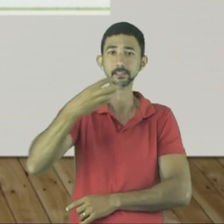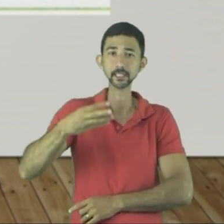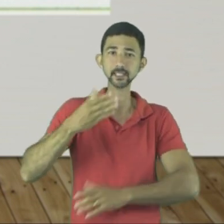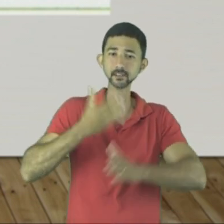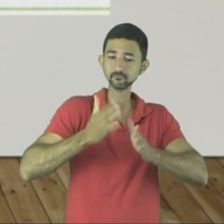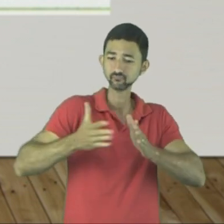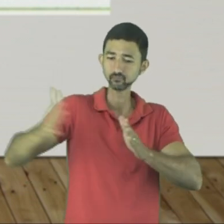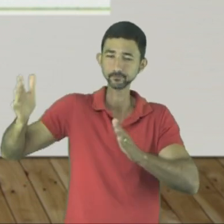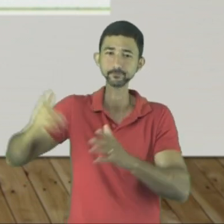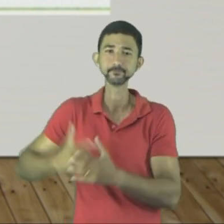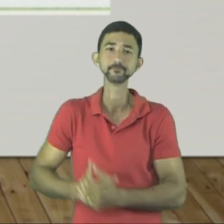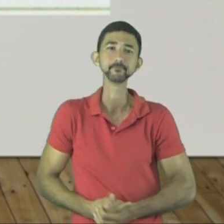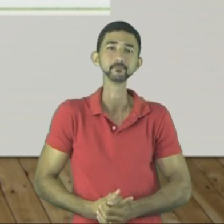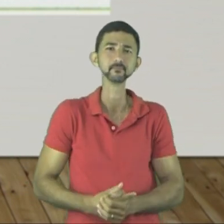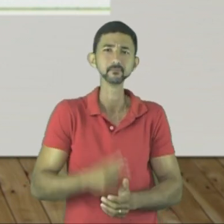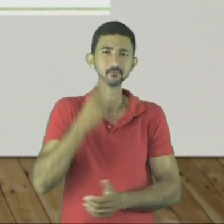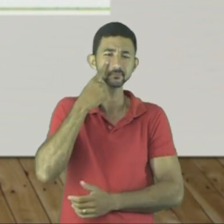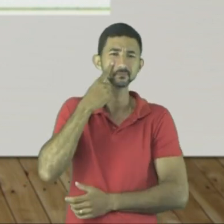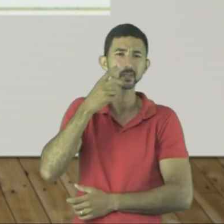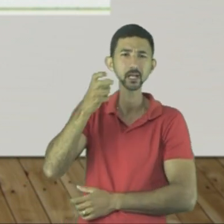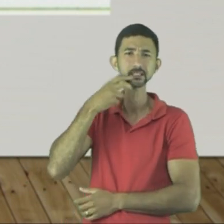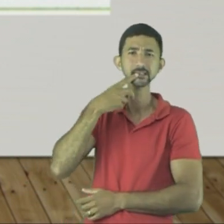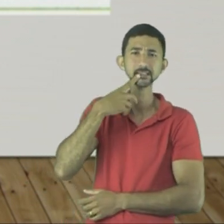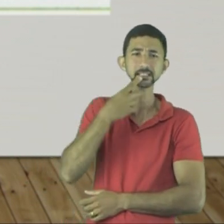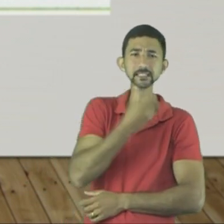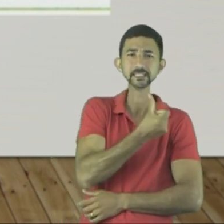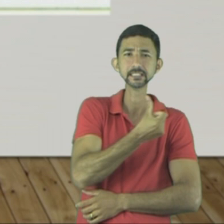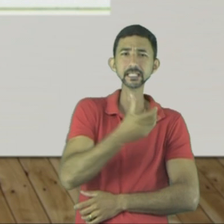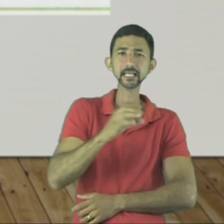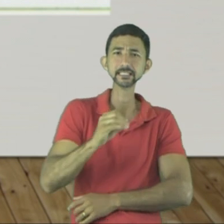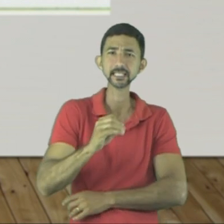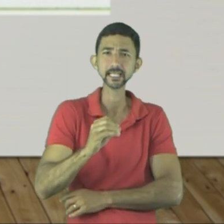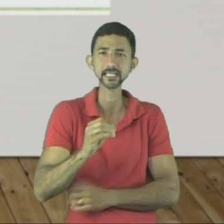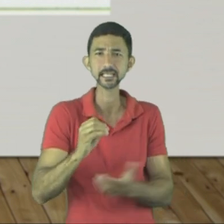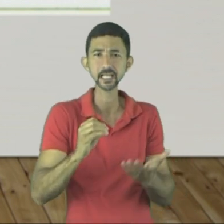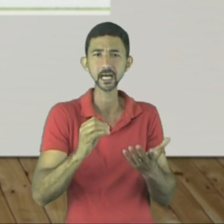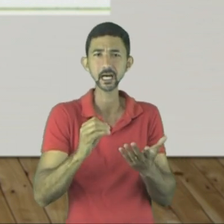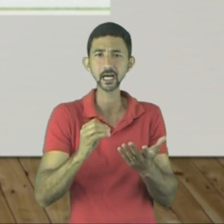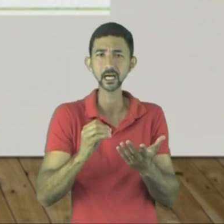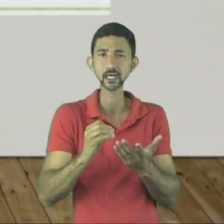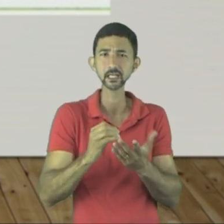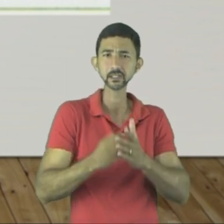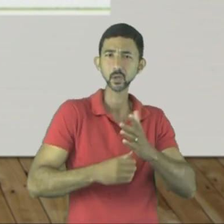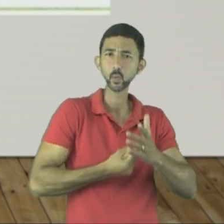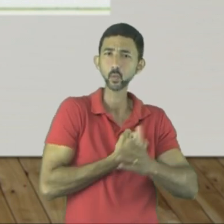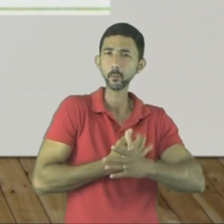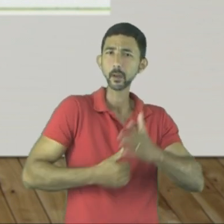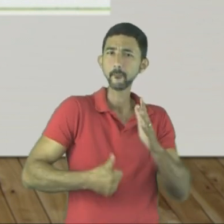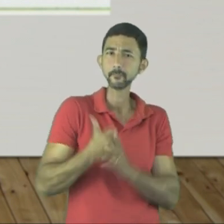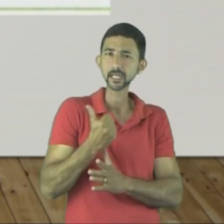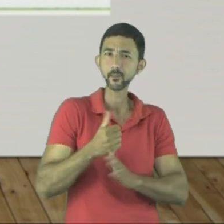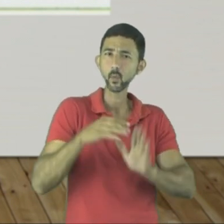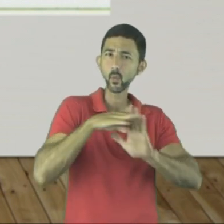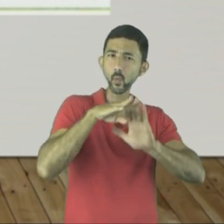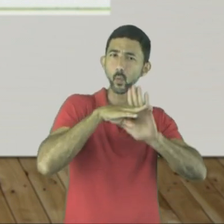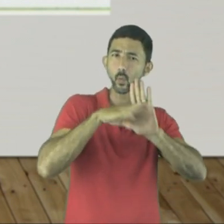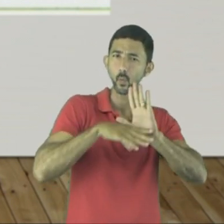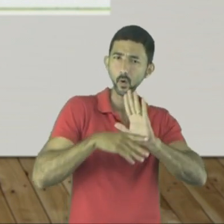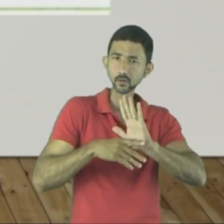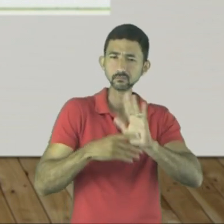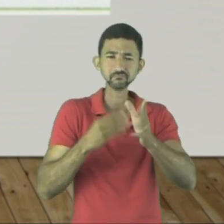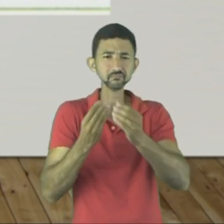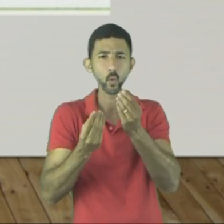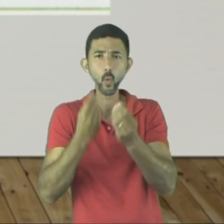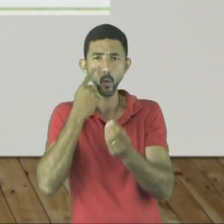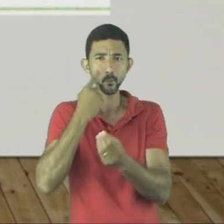13 e assim por diante. Será que é possível escrever o 60, caso ele não seja primo, em fatores primos? Vamos